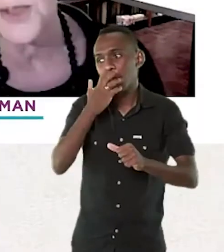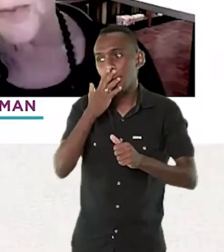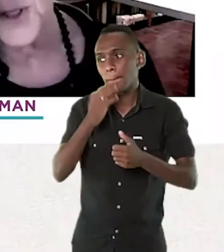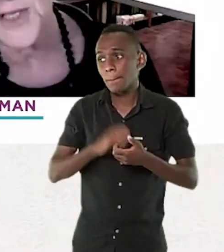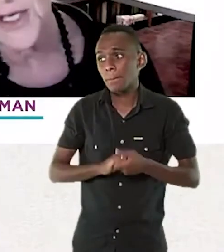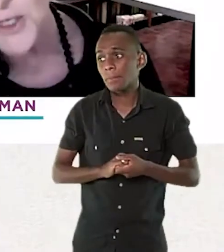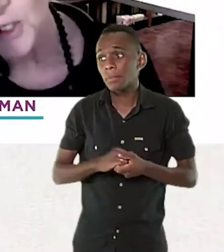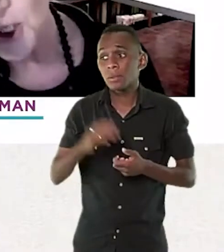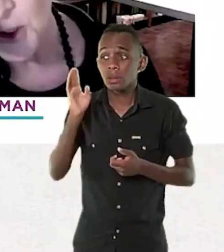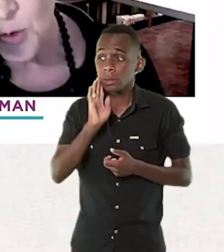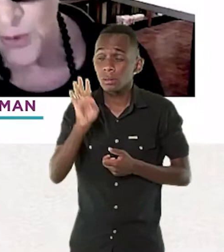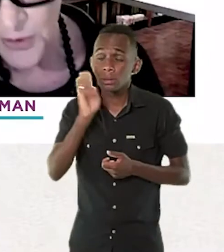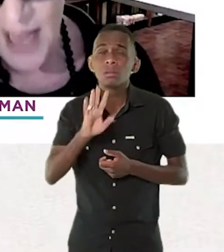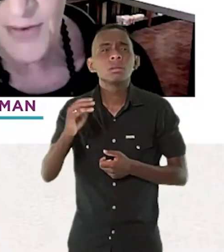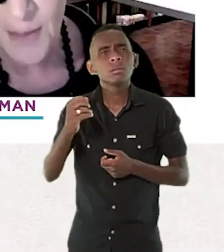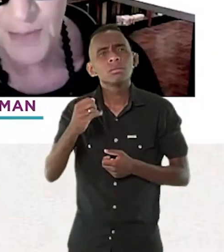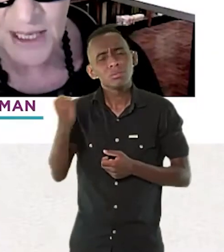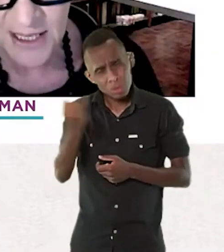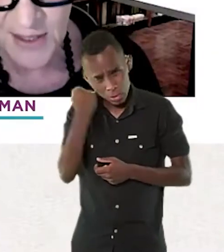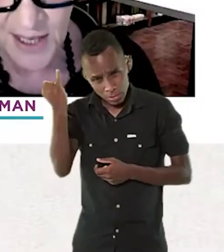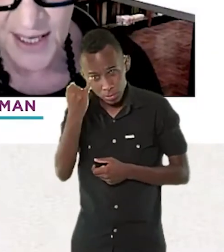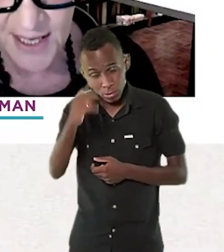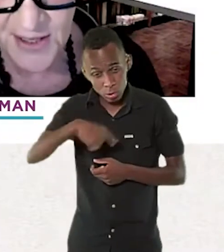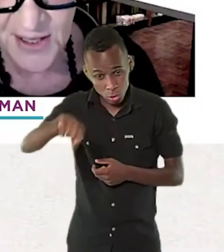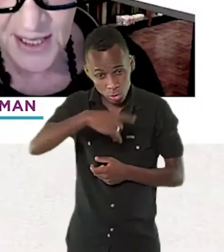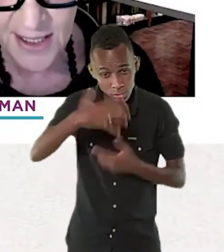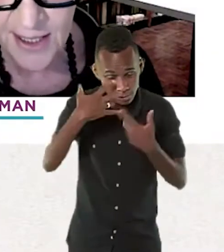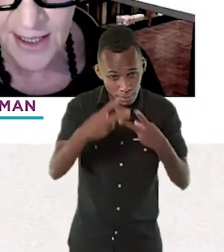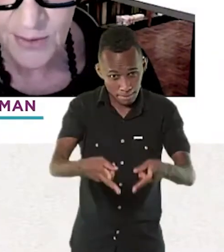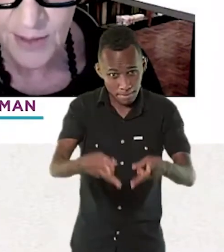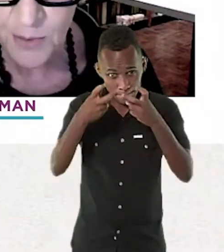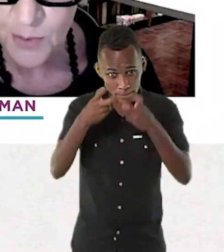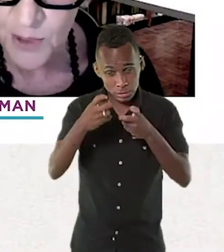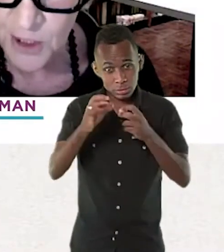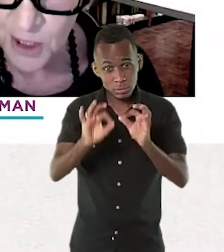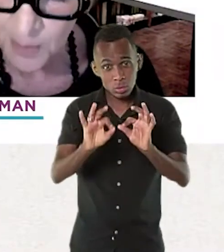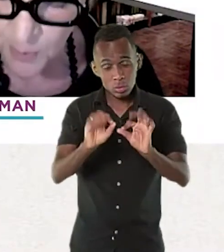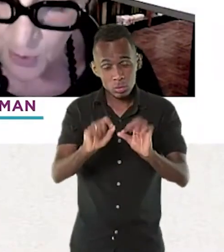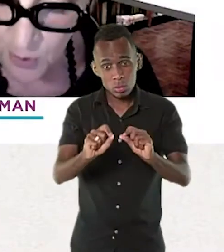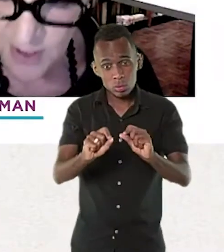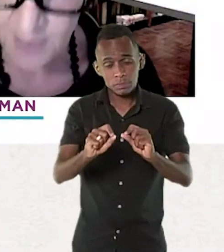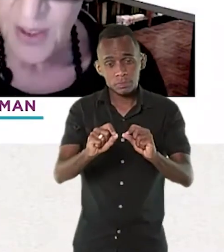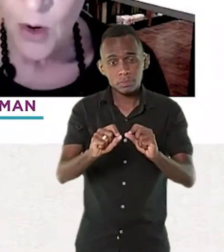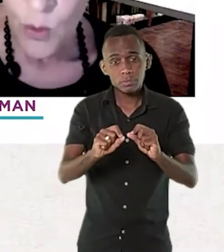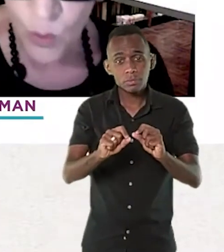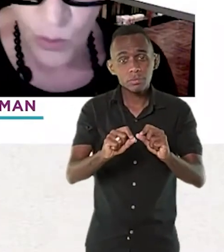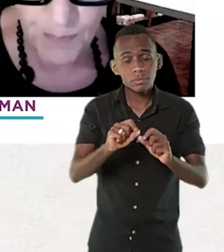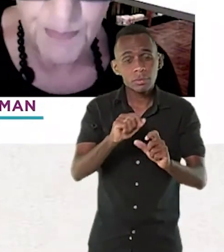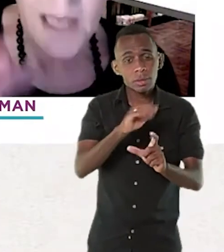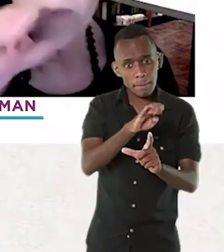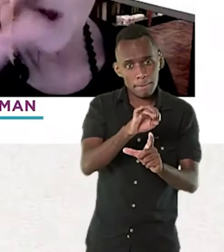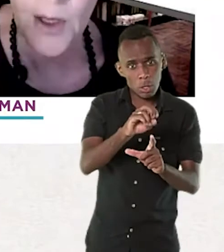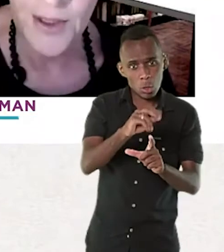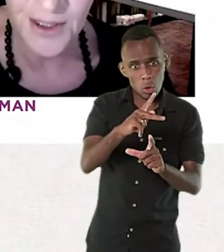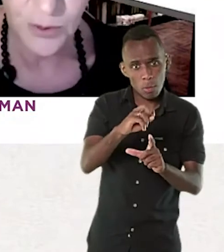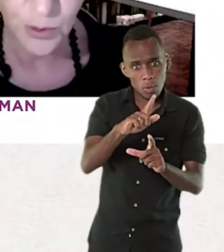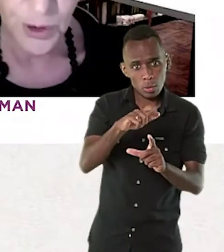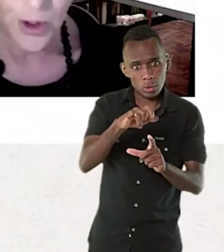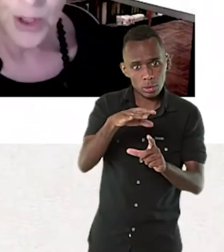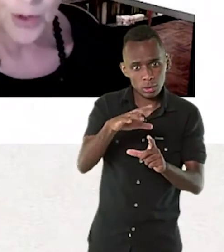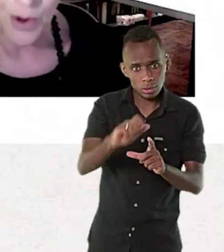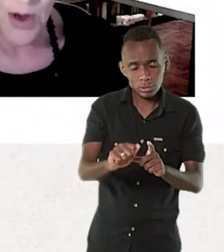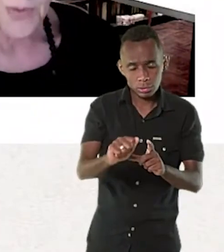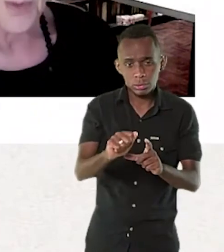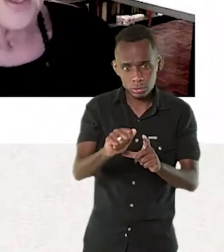Mas tem uma coisa que eu acho importante a gente notar, até porque esclarece essa questão da biopolítica porosa. O Big